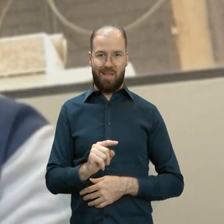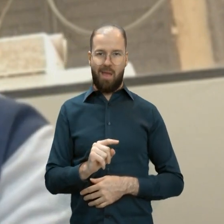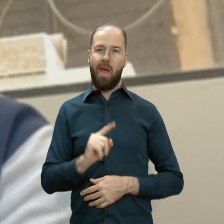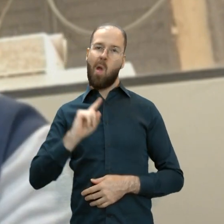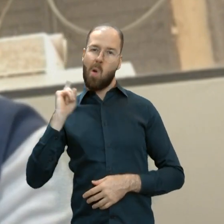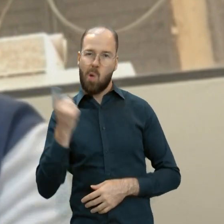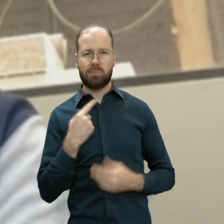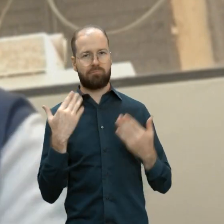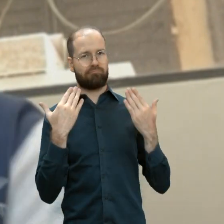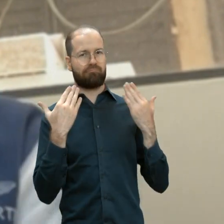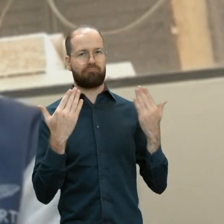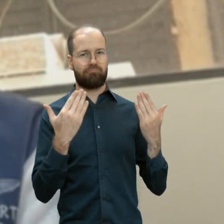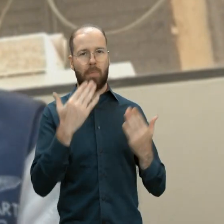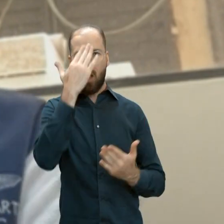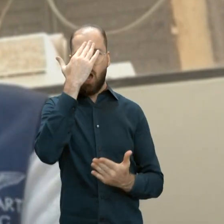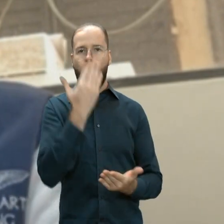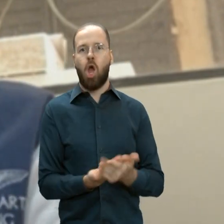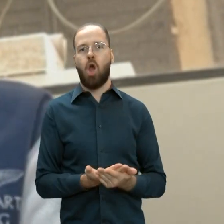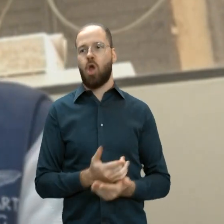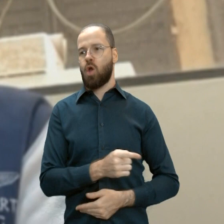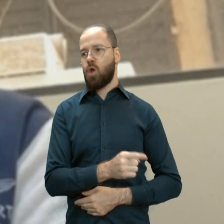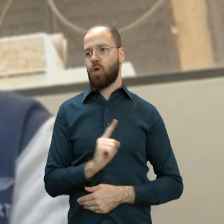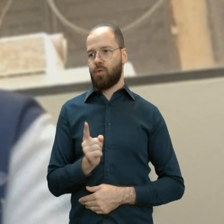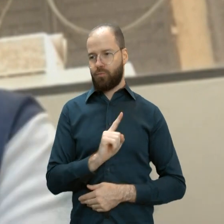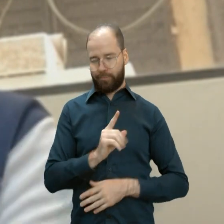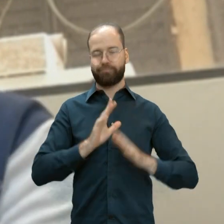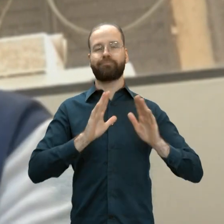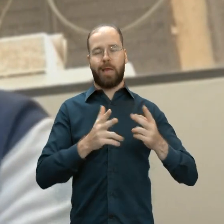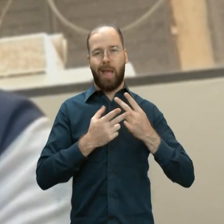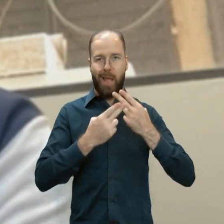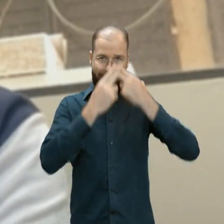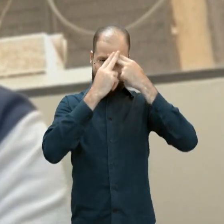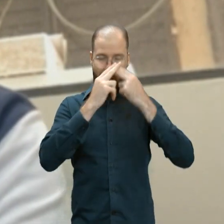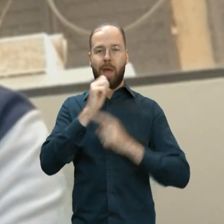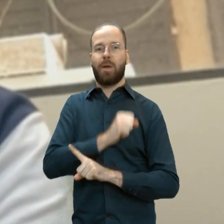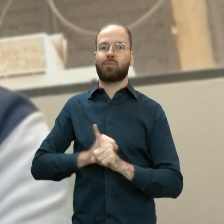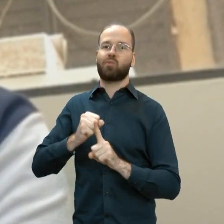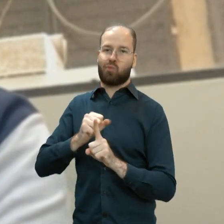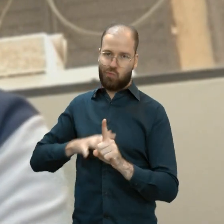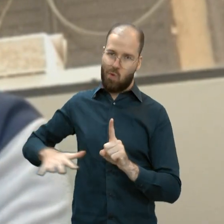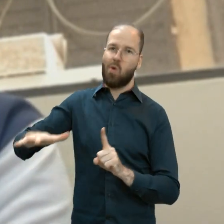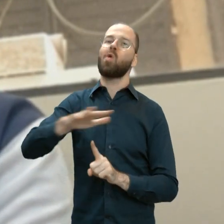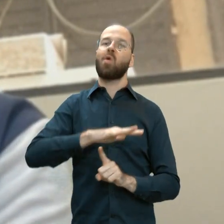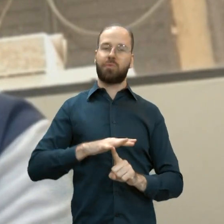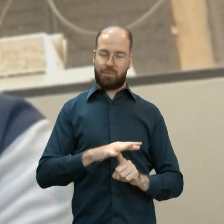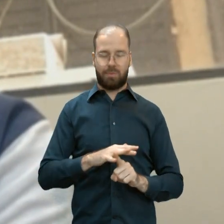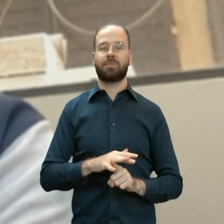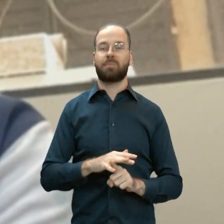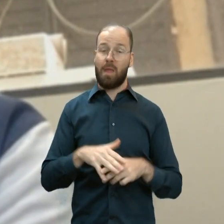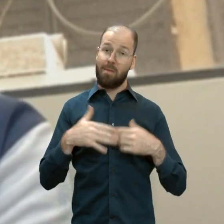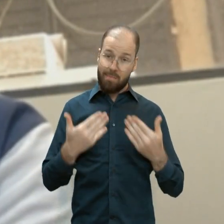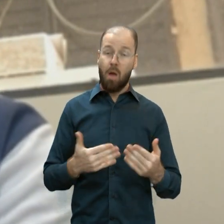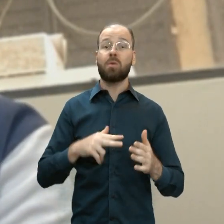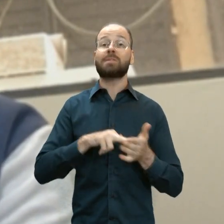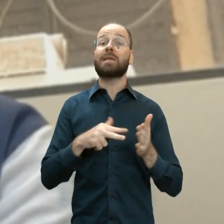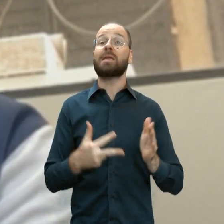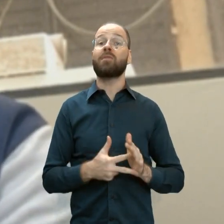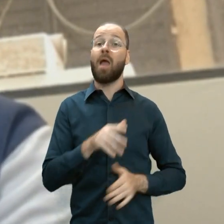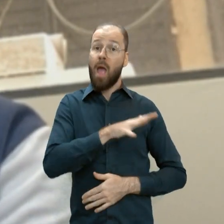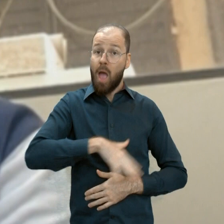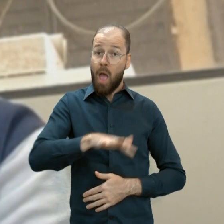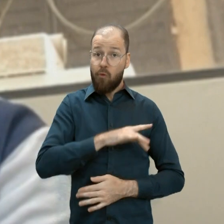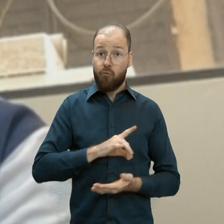essa banalização, ela acaba afetando, de fato, as pessoas que têm uma deficiência, a sua